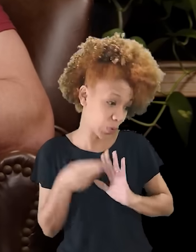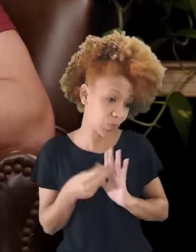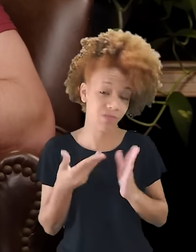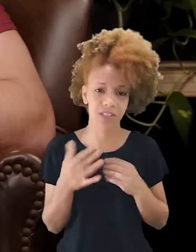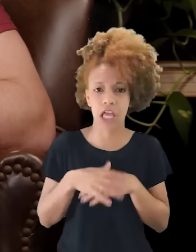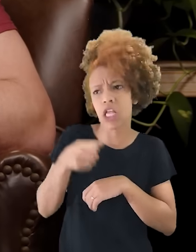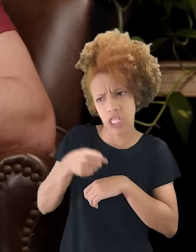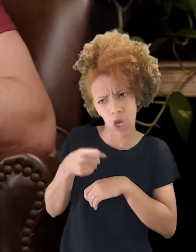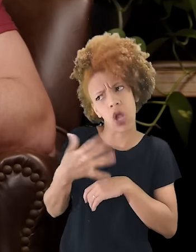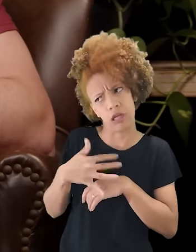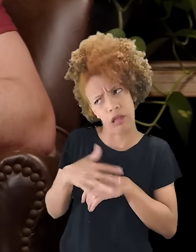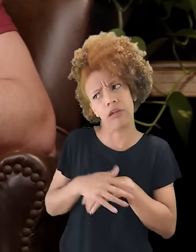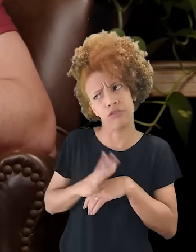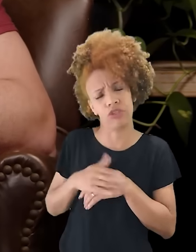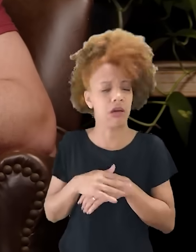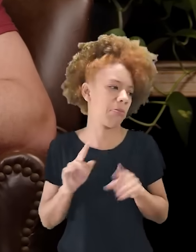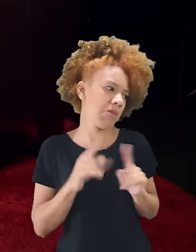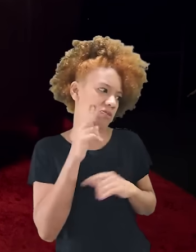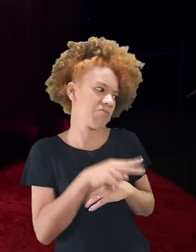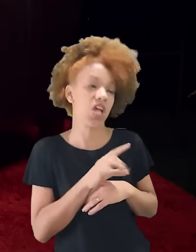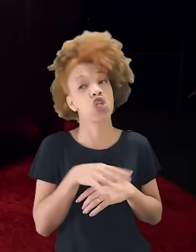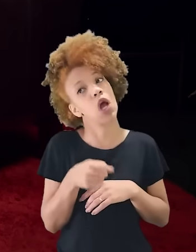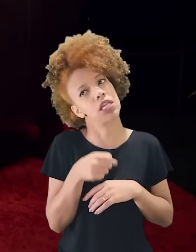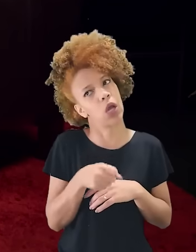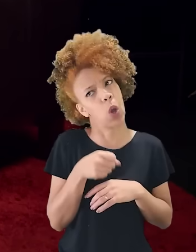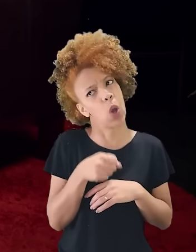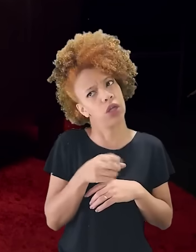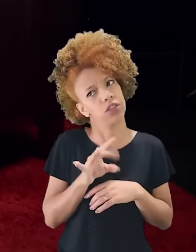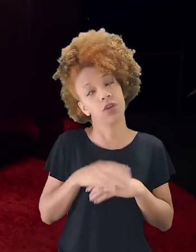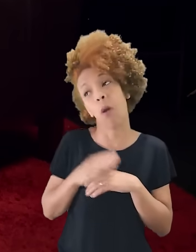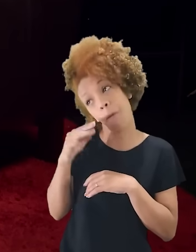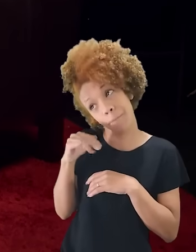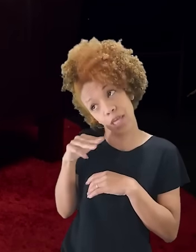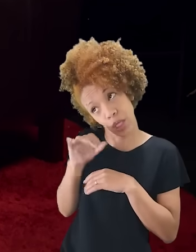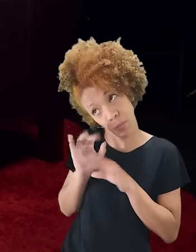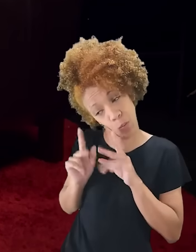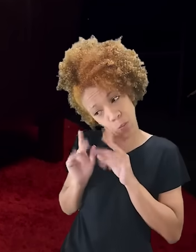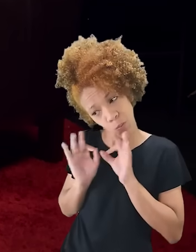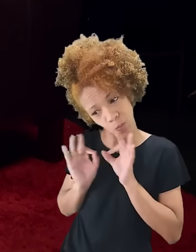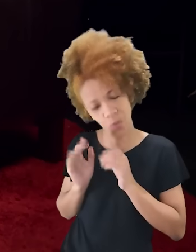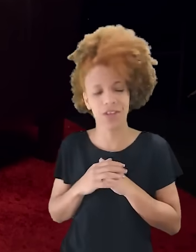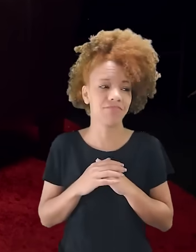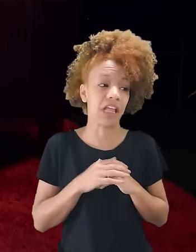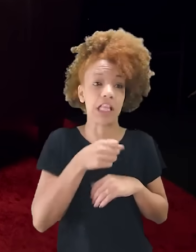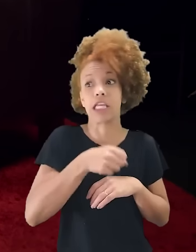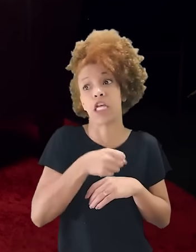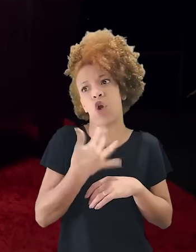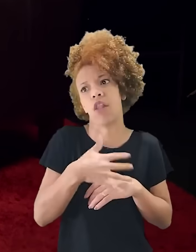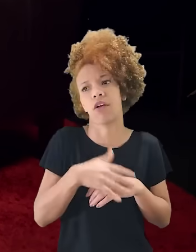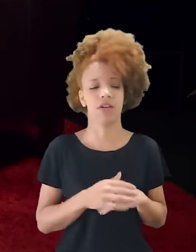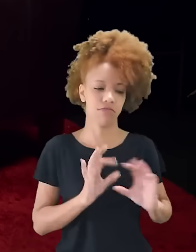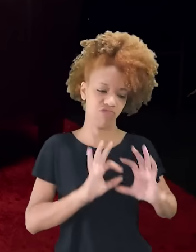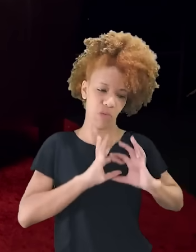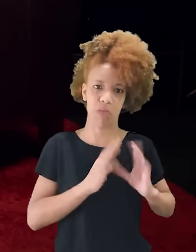quando a sacola Já é cara mas às vezes é só sacola é o meu problema é esse porque ela poderia me impressionar também ela me dá uma sacola cara e me dá um